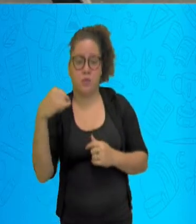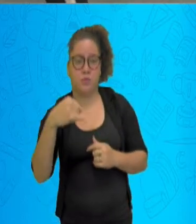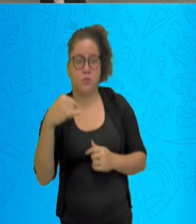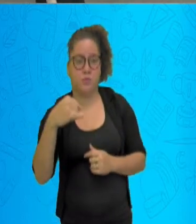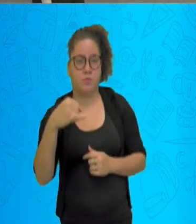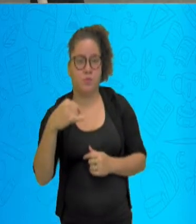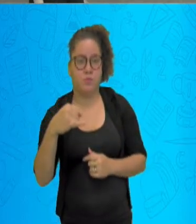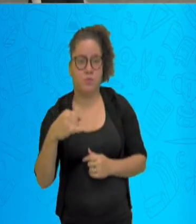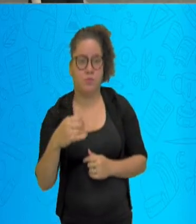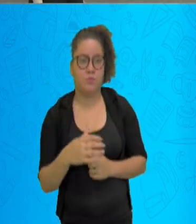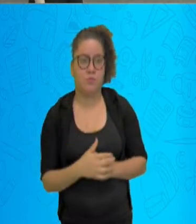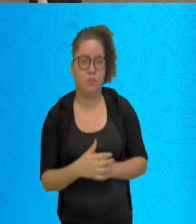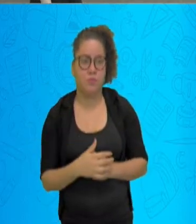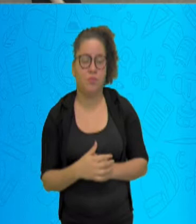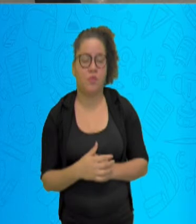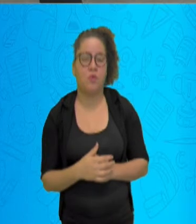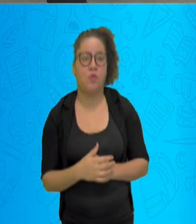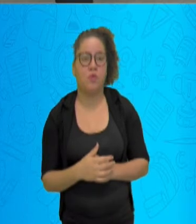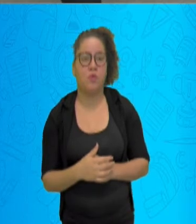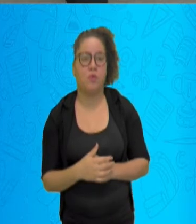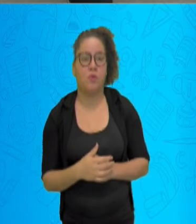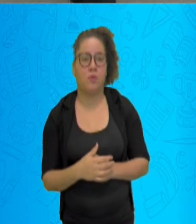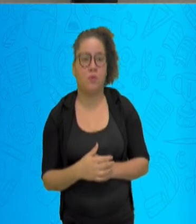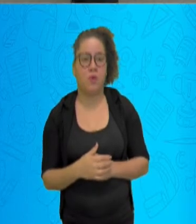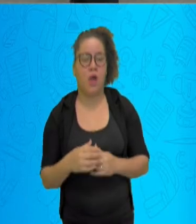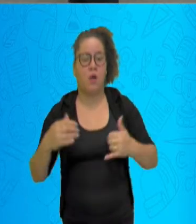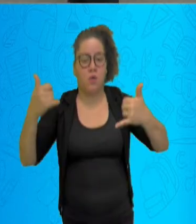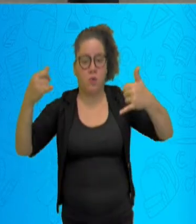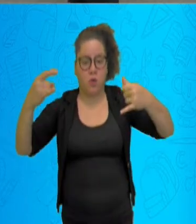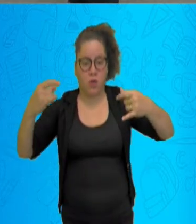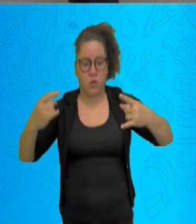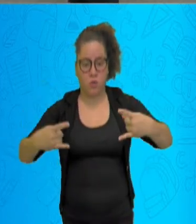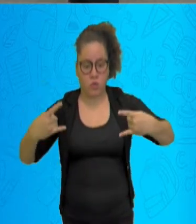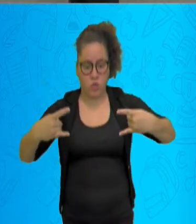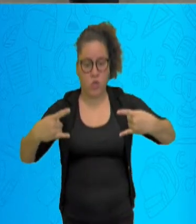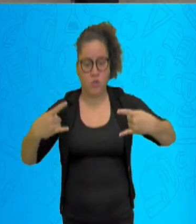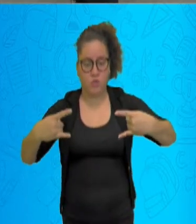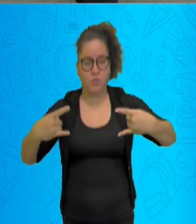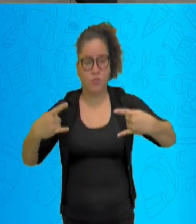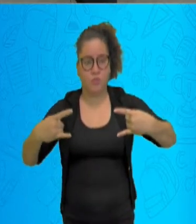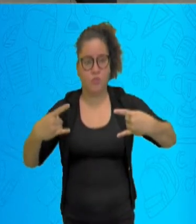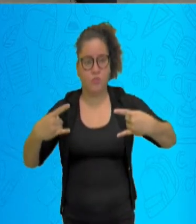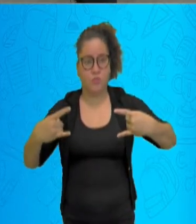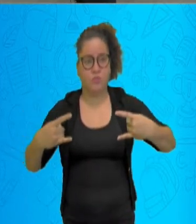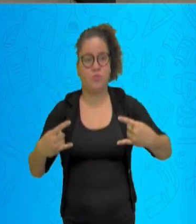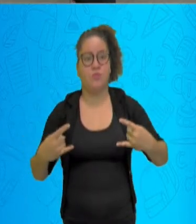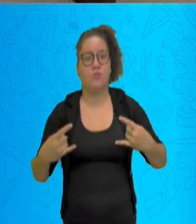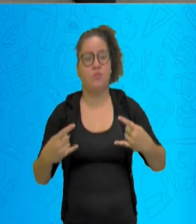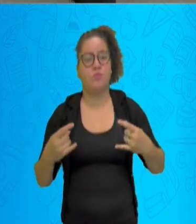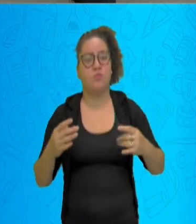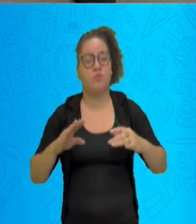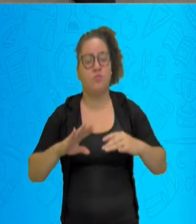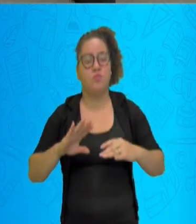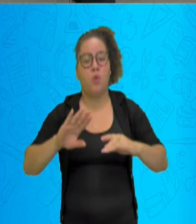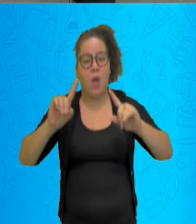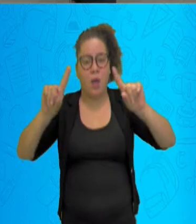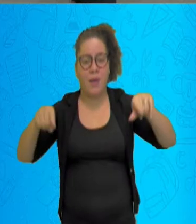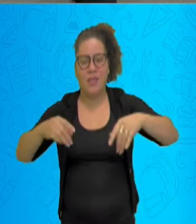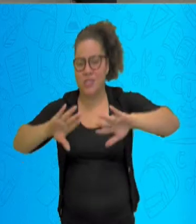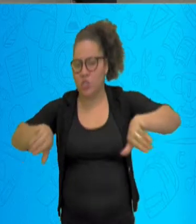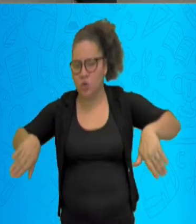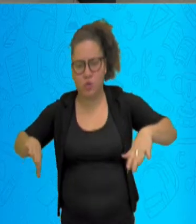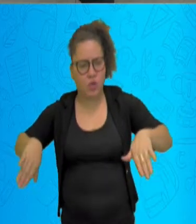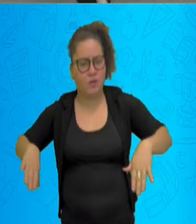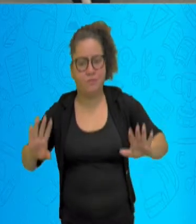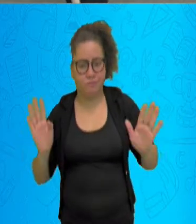menos. Vamos resolver o quê? O colchete, olha. Já eliminei os parênteses, eu vou resolver